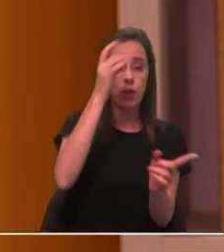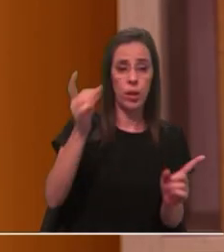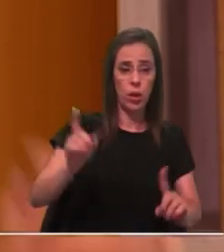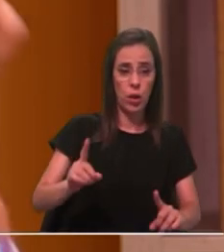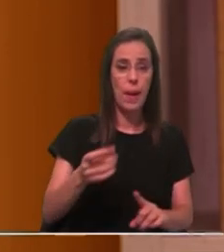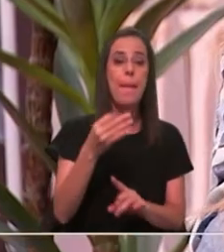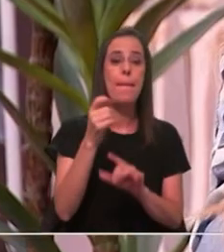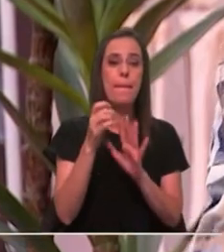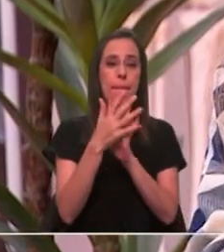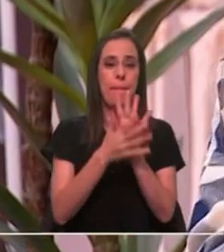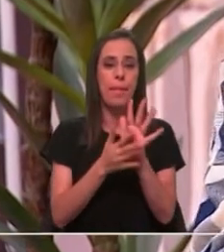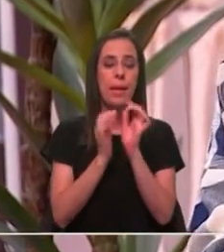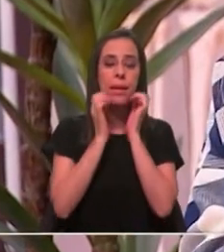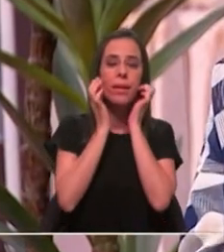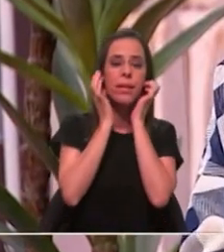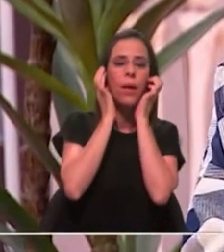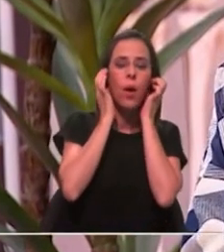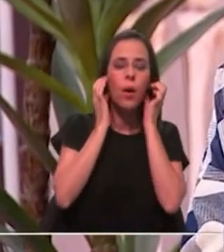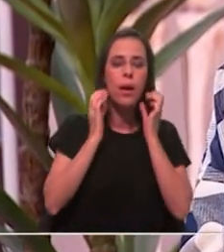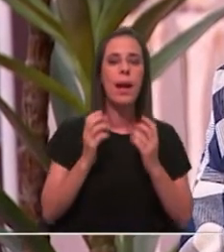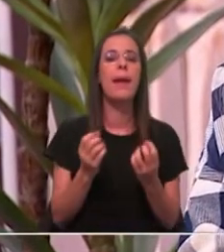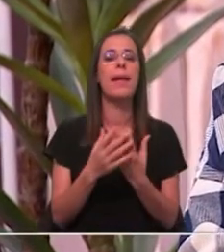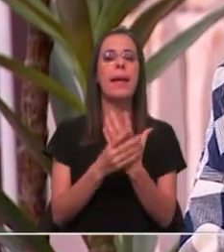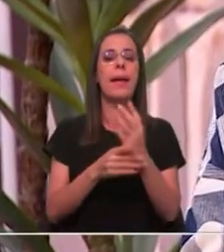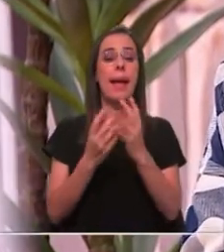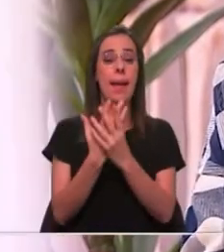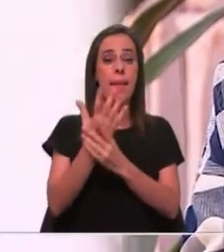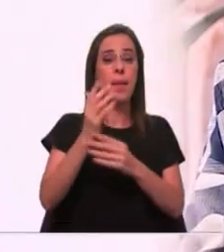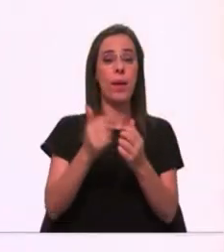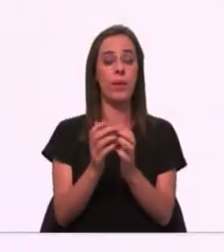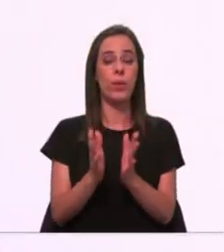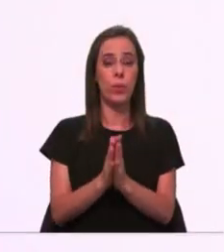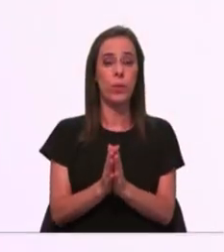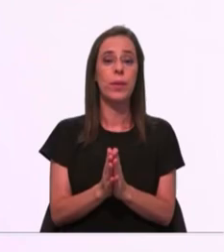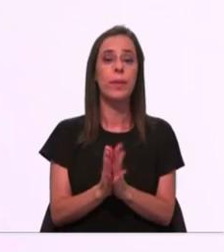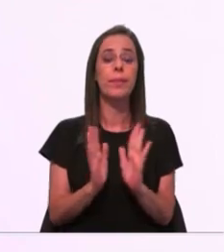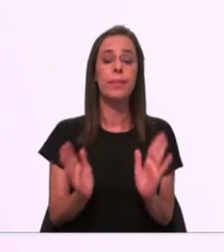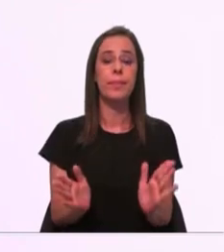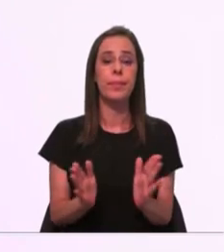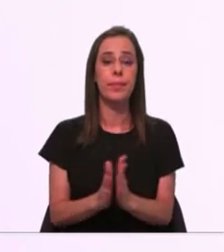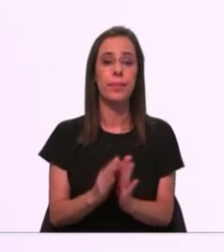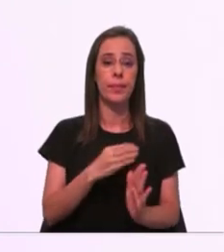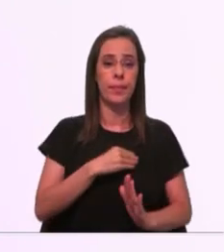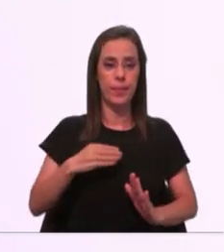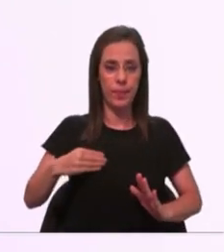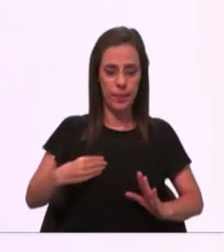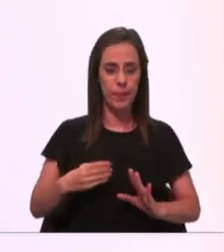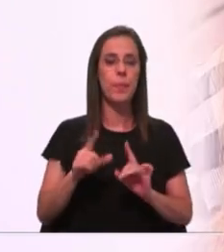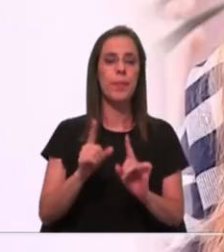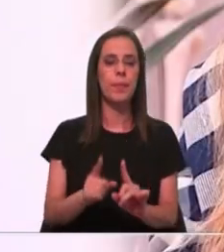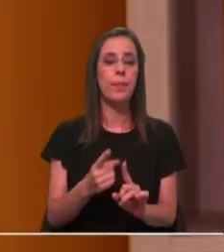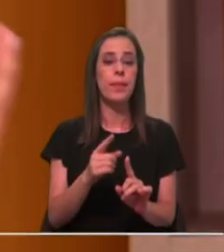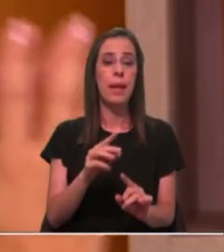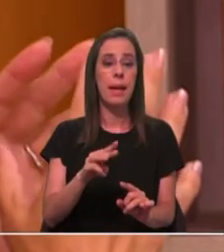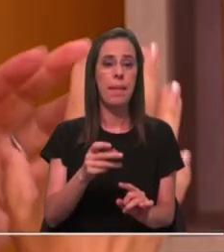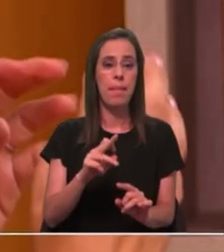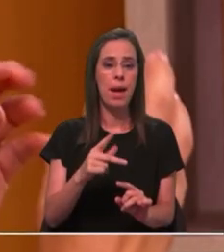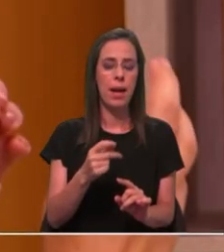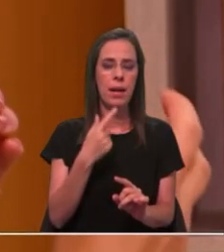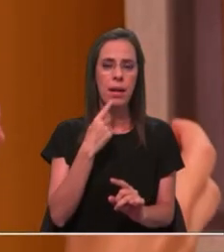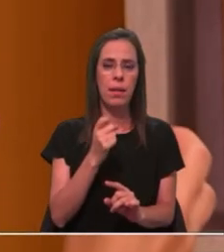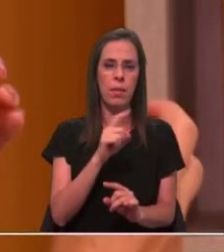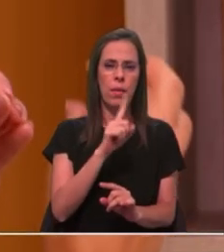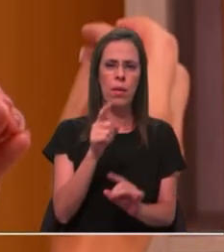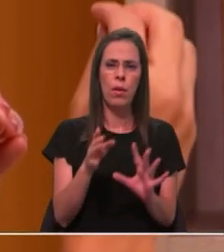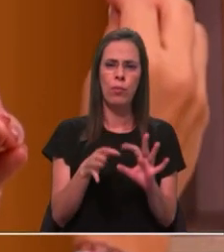os pezinhos, as orelhas, as mãos. Exatamente. Tudo coberto. Muito bem. Doutora Marta, agora vem aí uma pergunta que eu acho que tem a ver